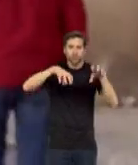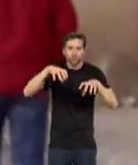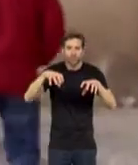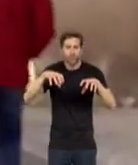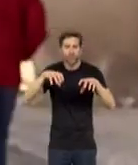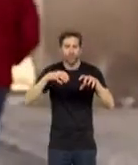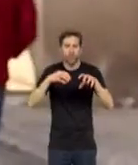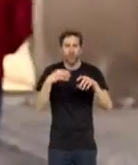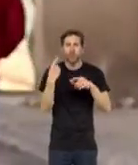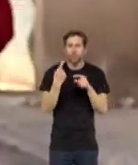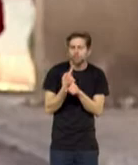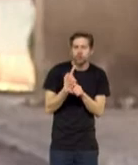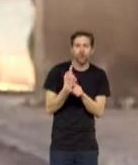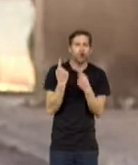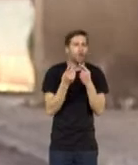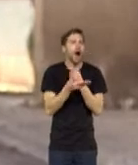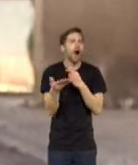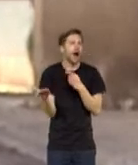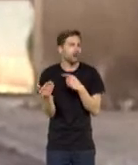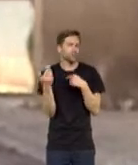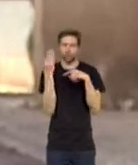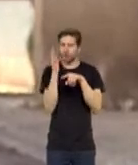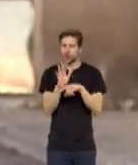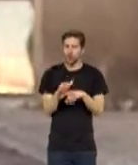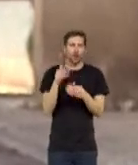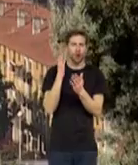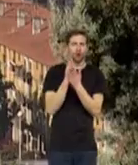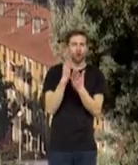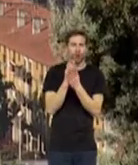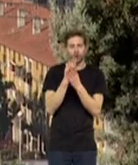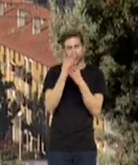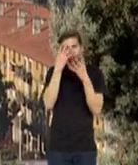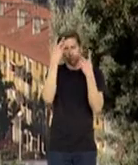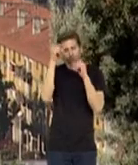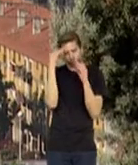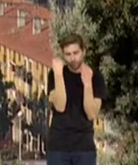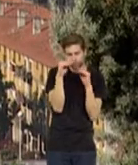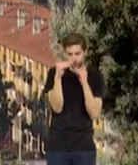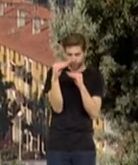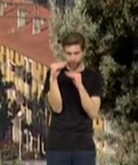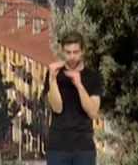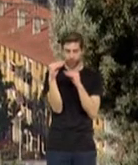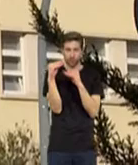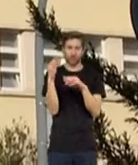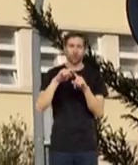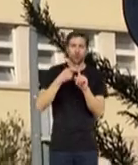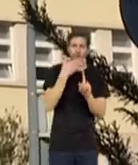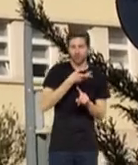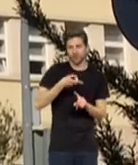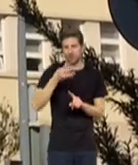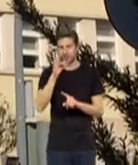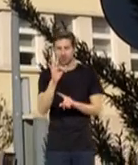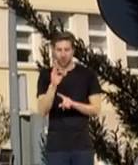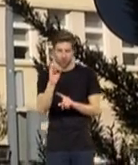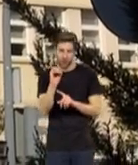algum equipamento, designadamente a Escola de Magistério Primário, na década de 40, que se destinava à formação